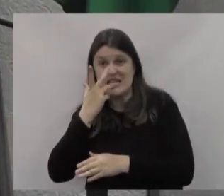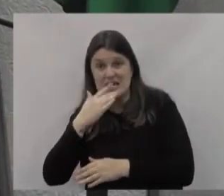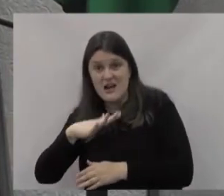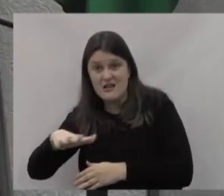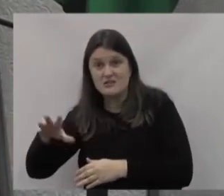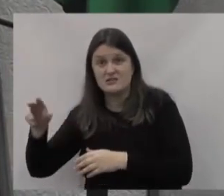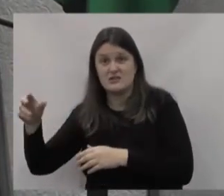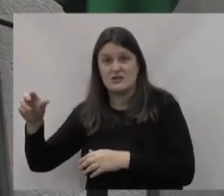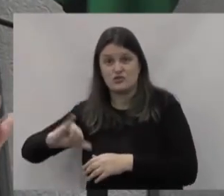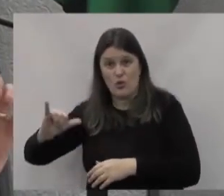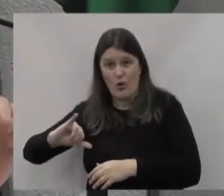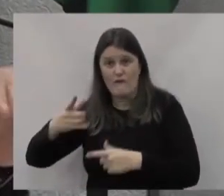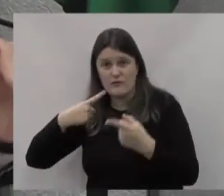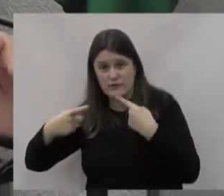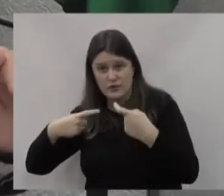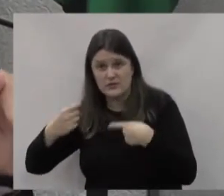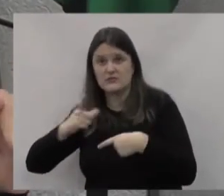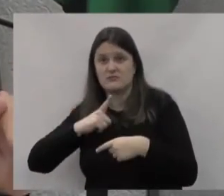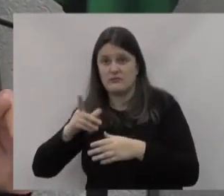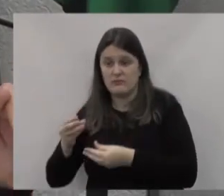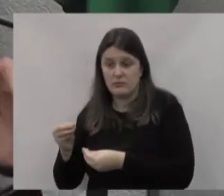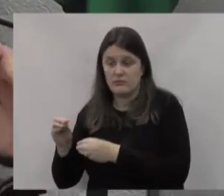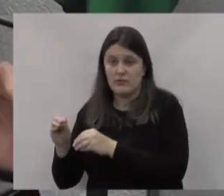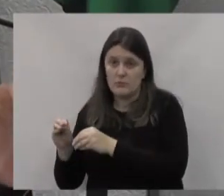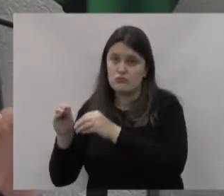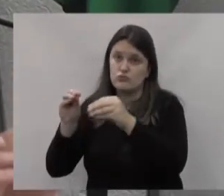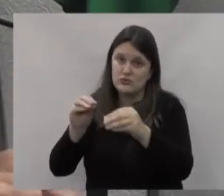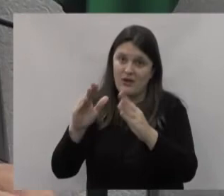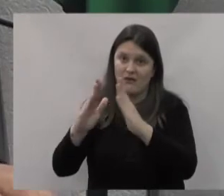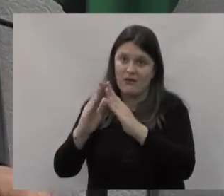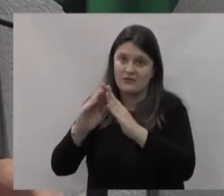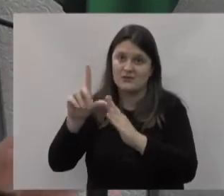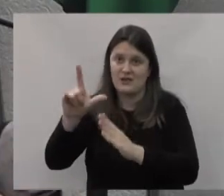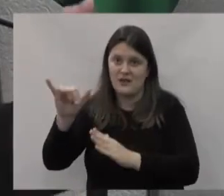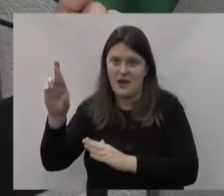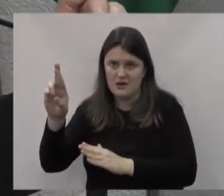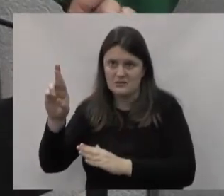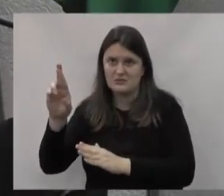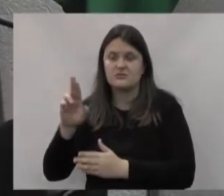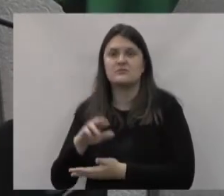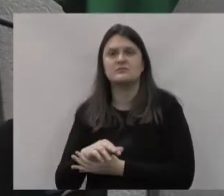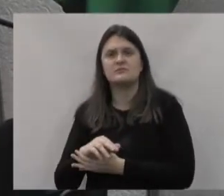delas lá. Até também esfriar, baixar a poeira.